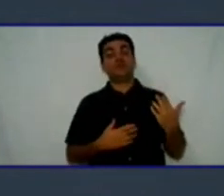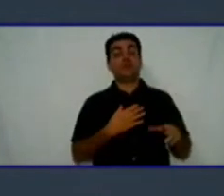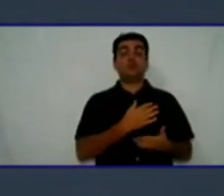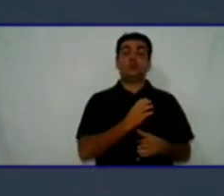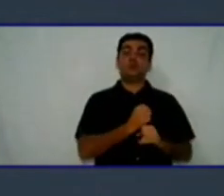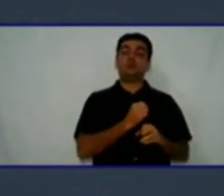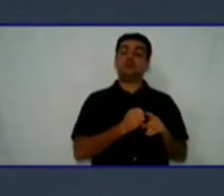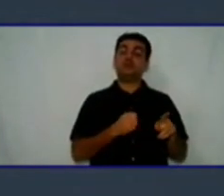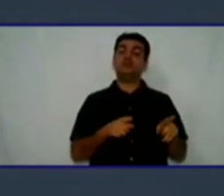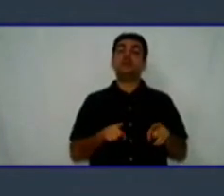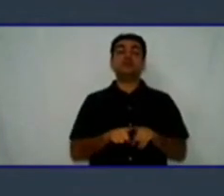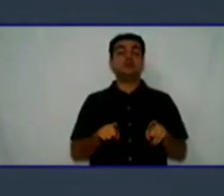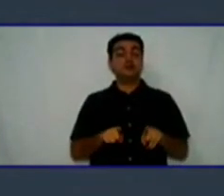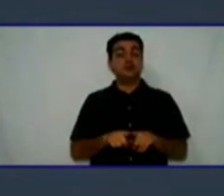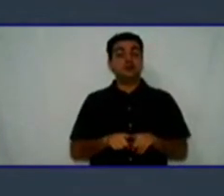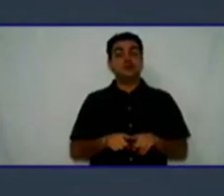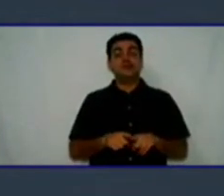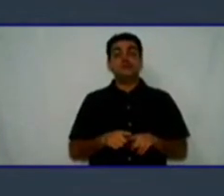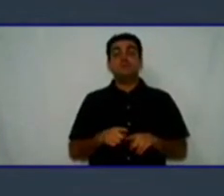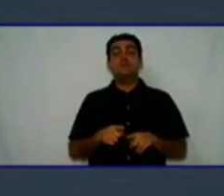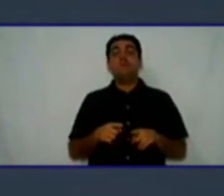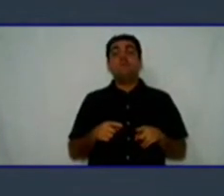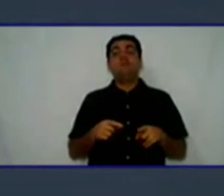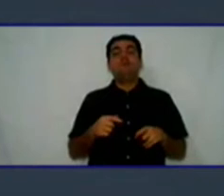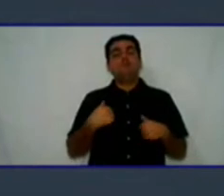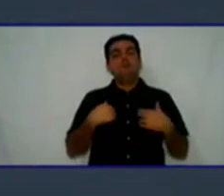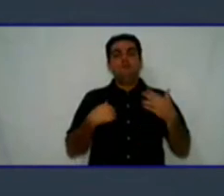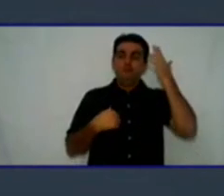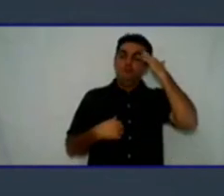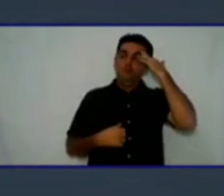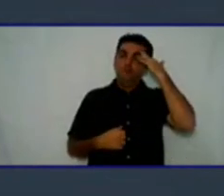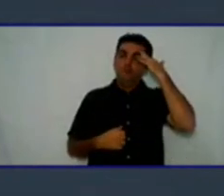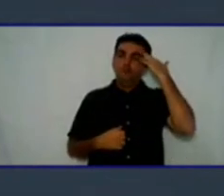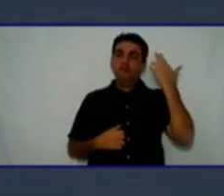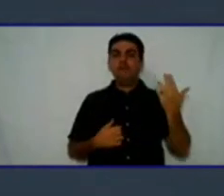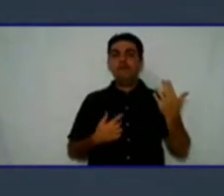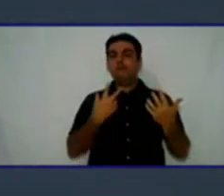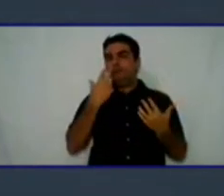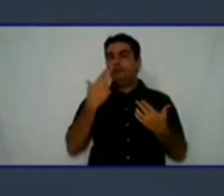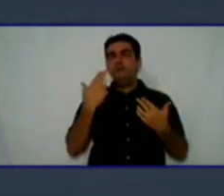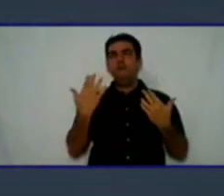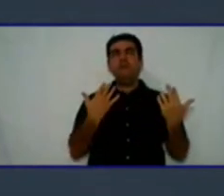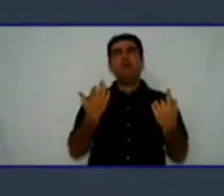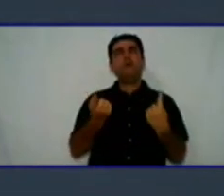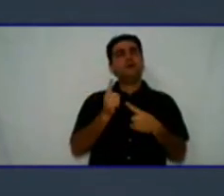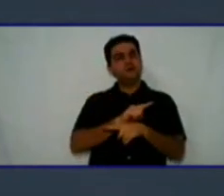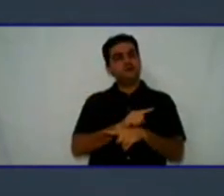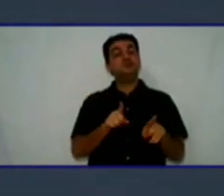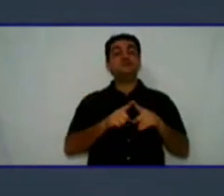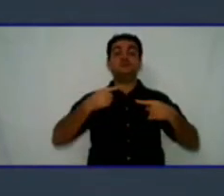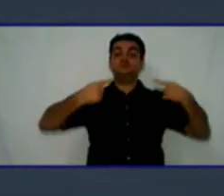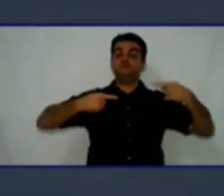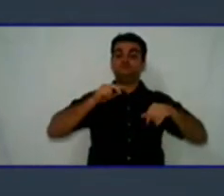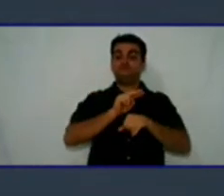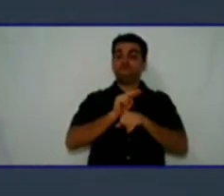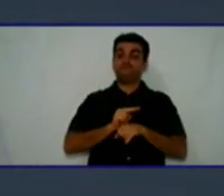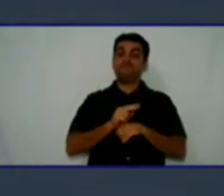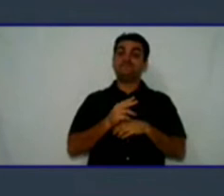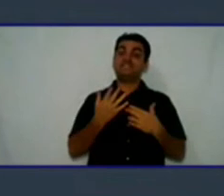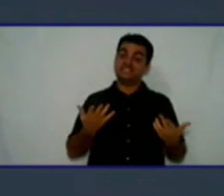contas. Além disso, também entendo que a violação ou contraditória ampla defesa